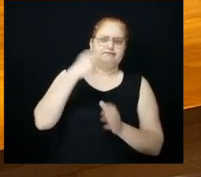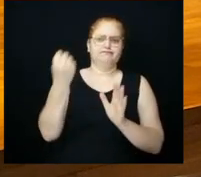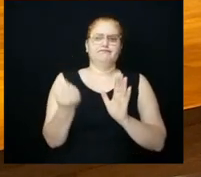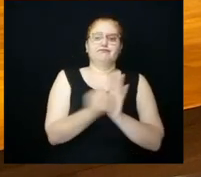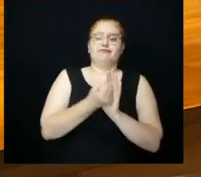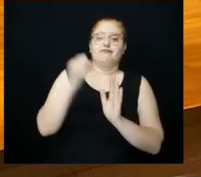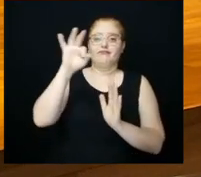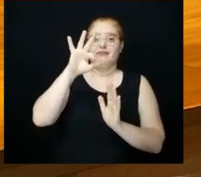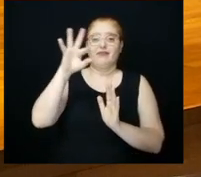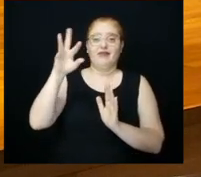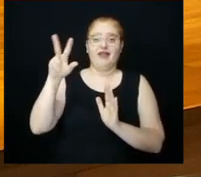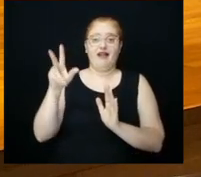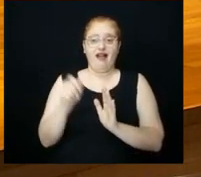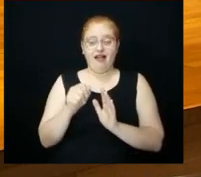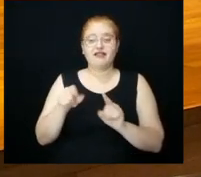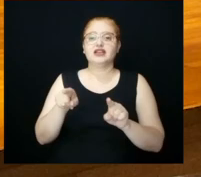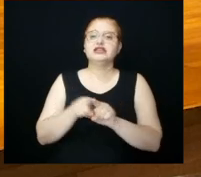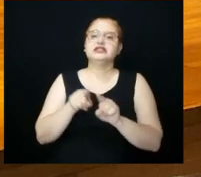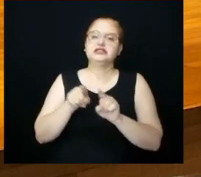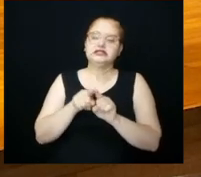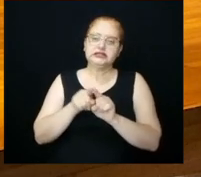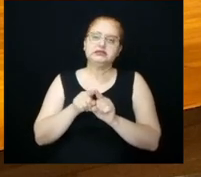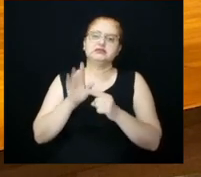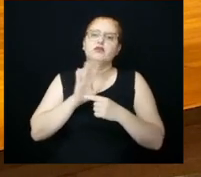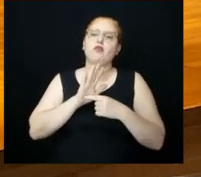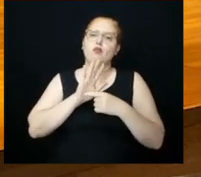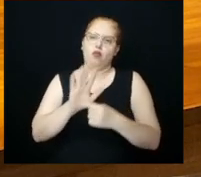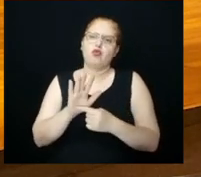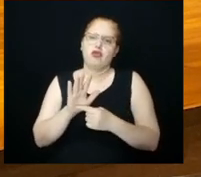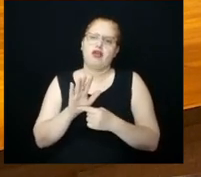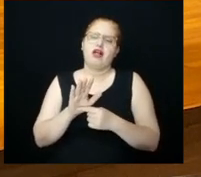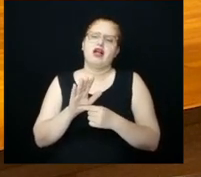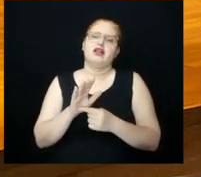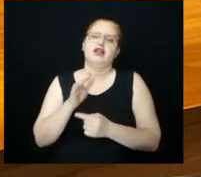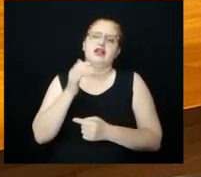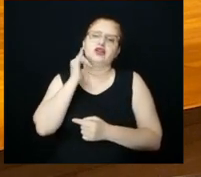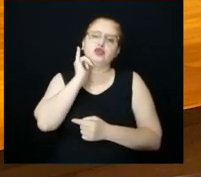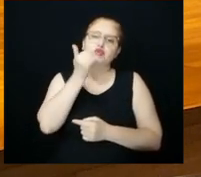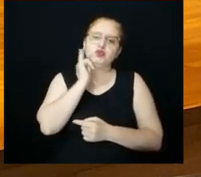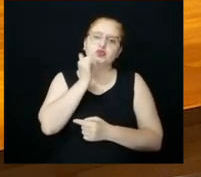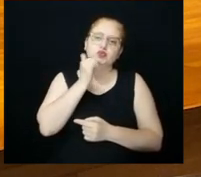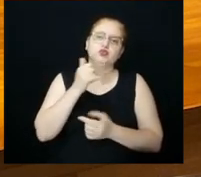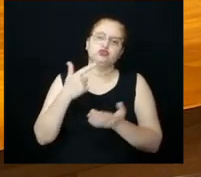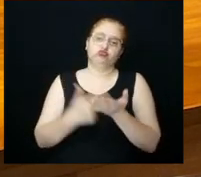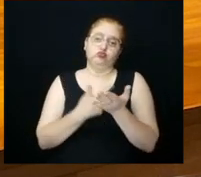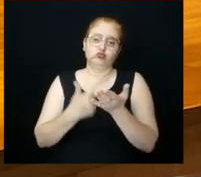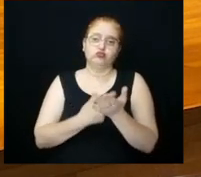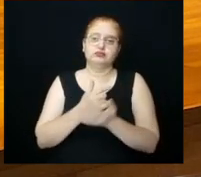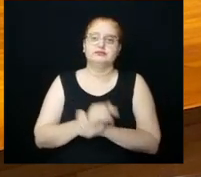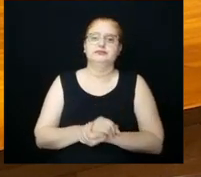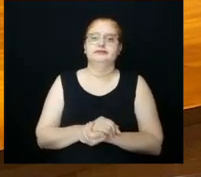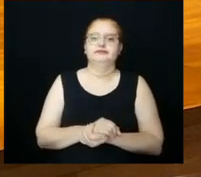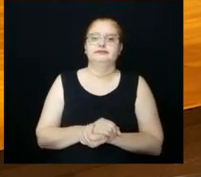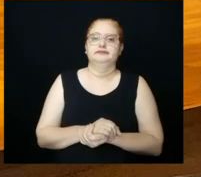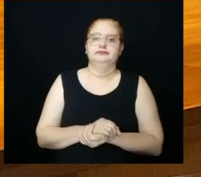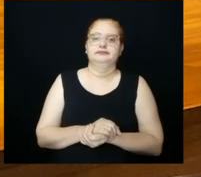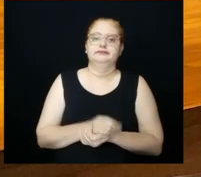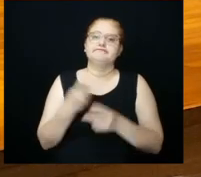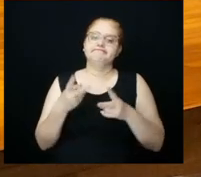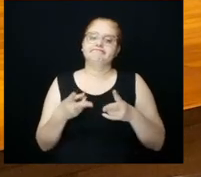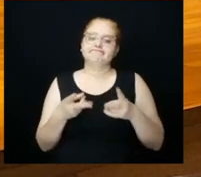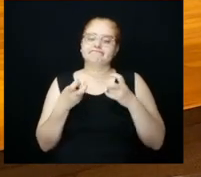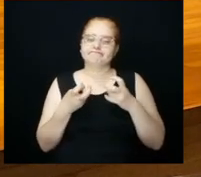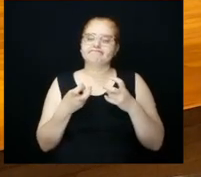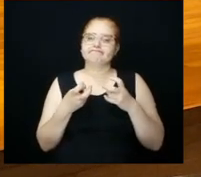África. Que também ela vai trazer aqui nesse discurso dela e nessa obra. Ela